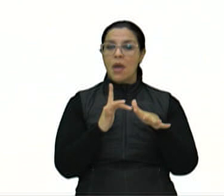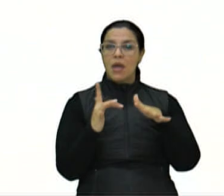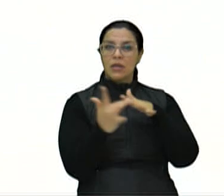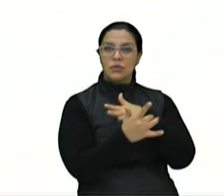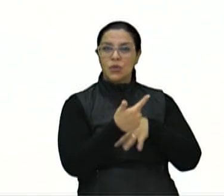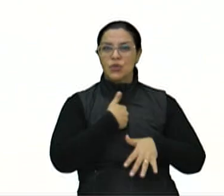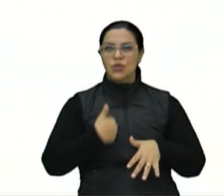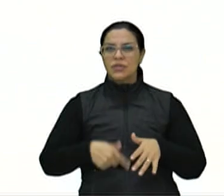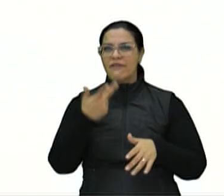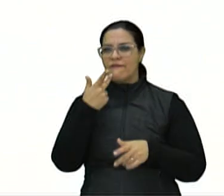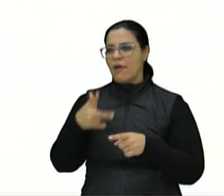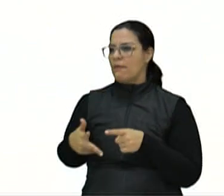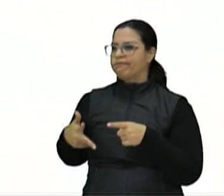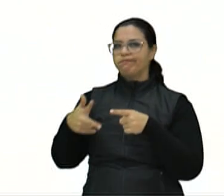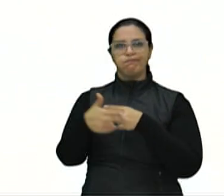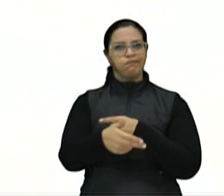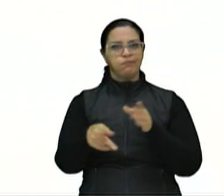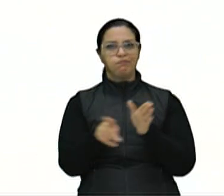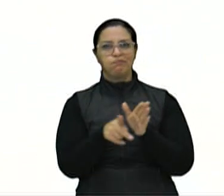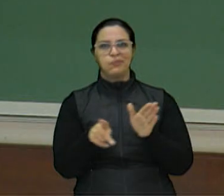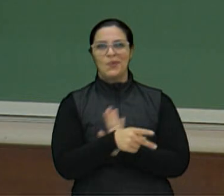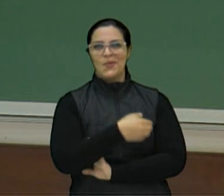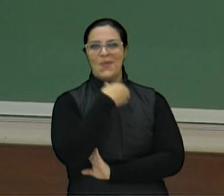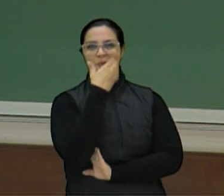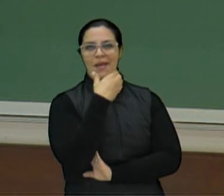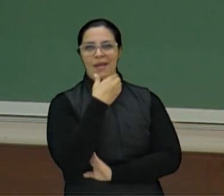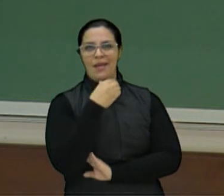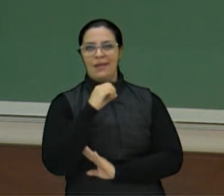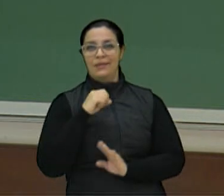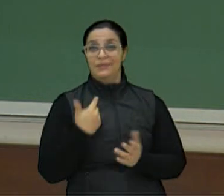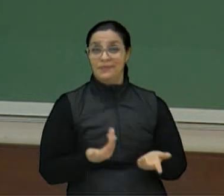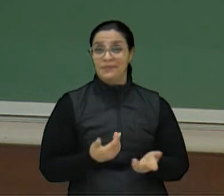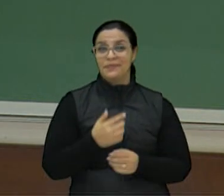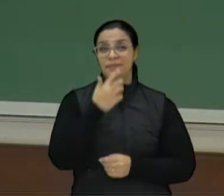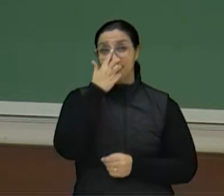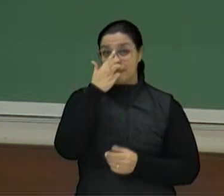aponta um boicote direto à empresa da maçã.